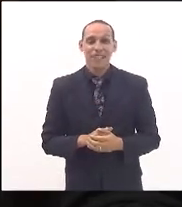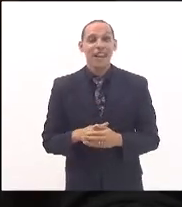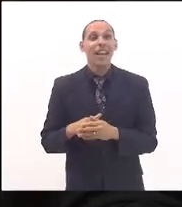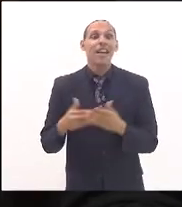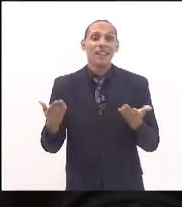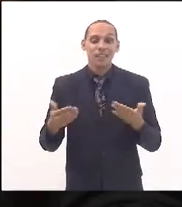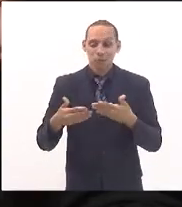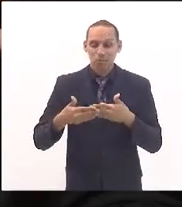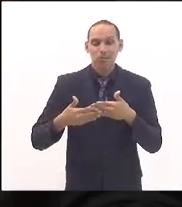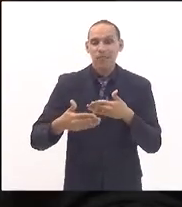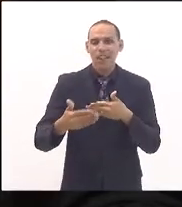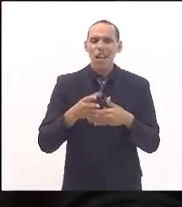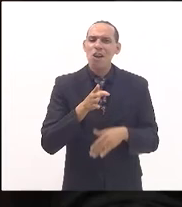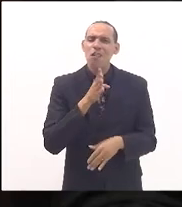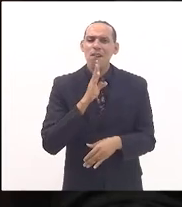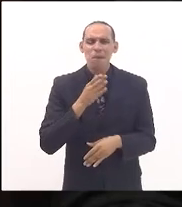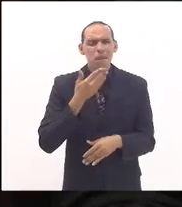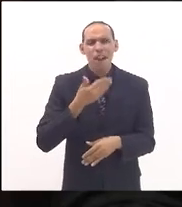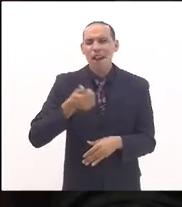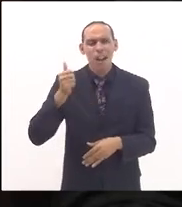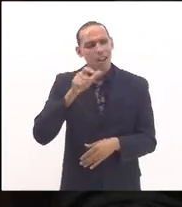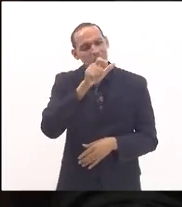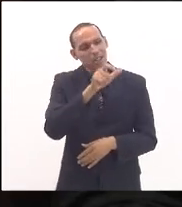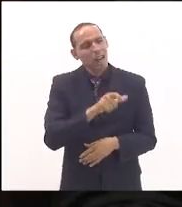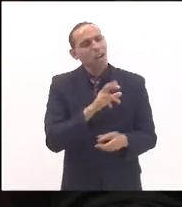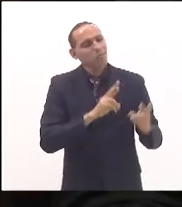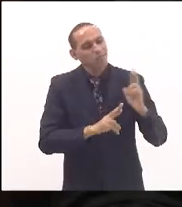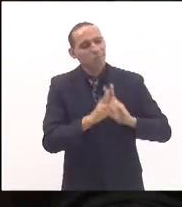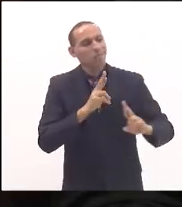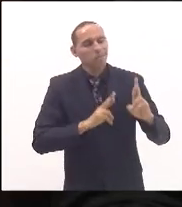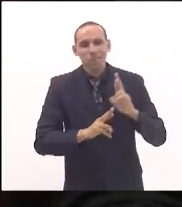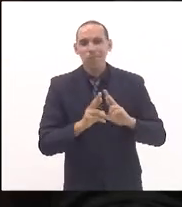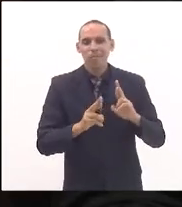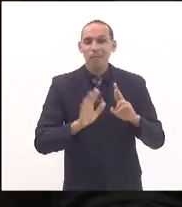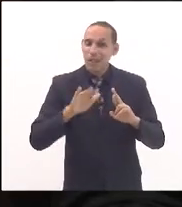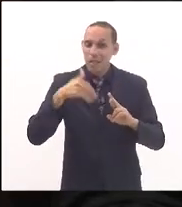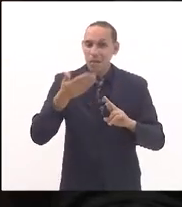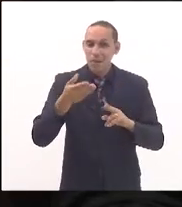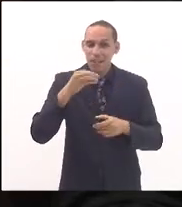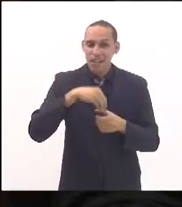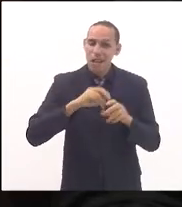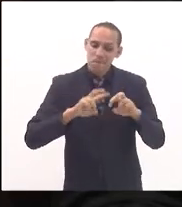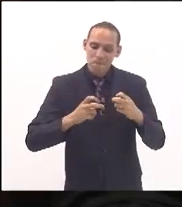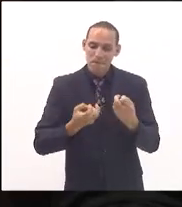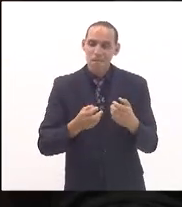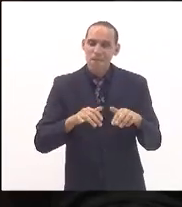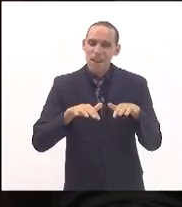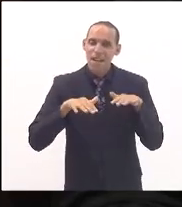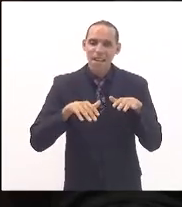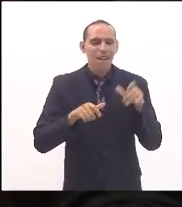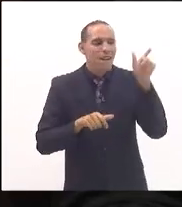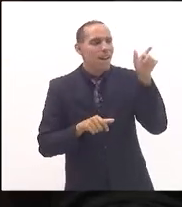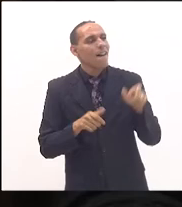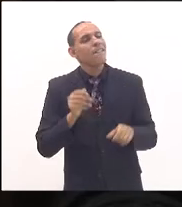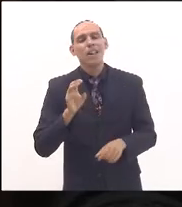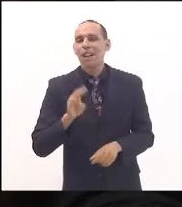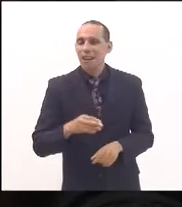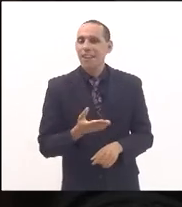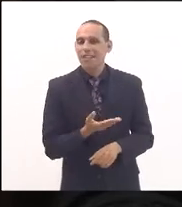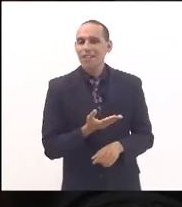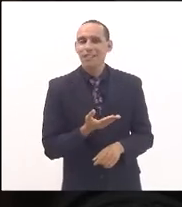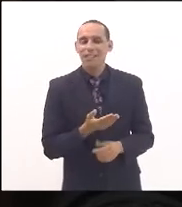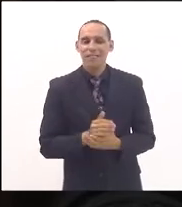partir daí conhecer melhor nesse relacionamento e depois em plenário quem é a Flávia